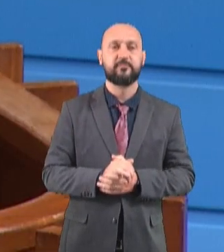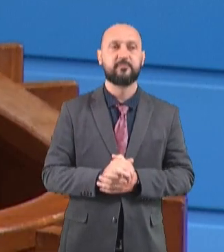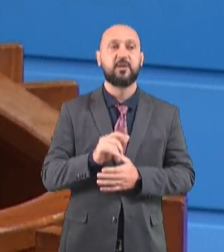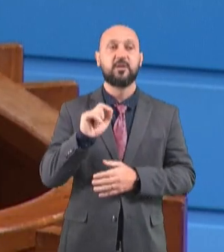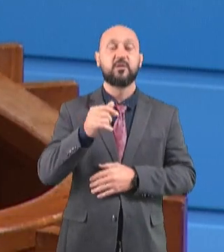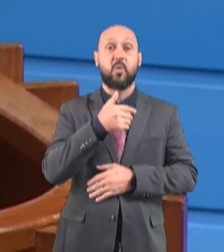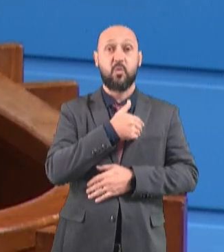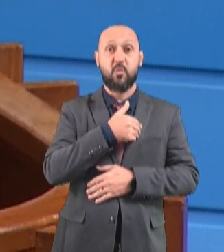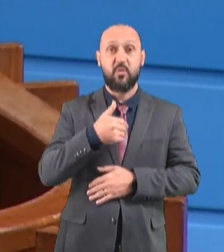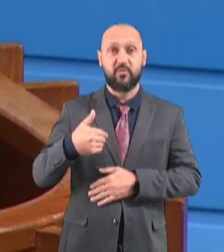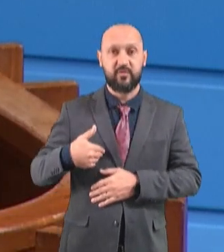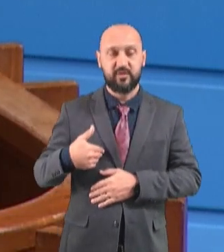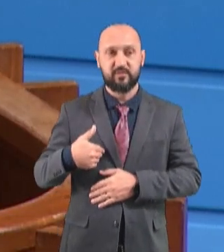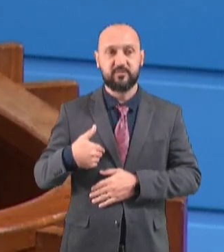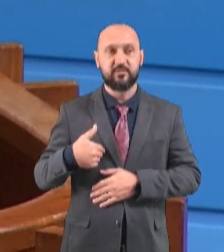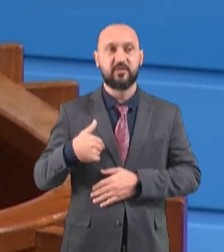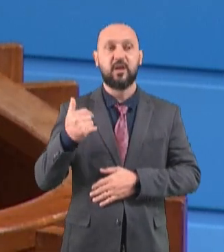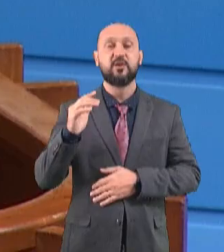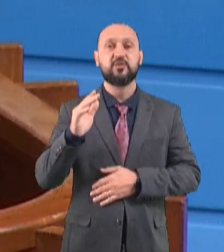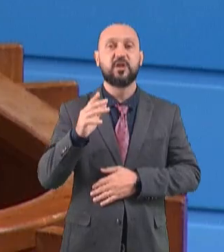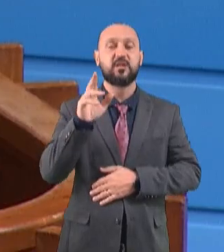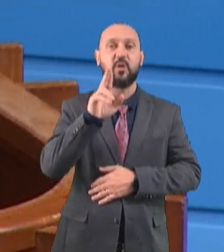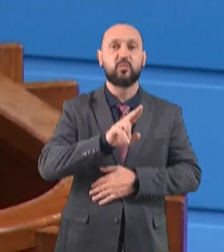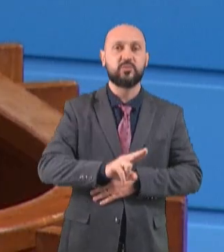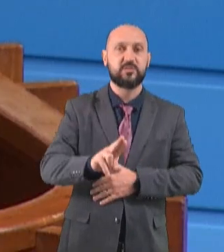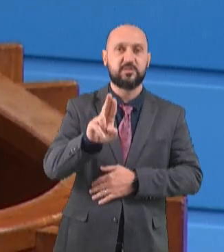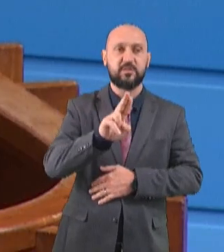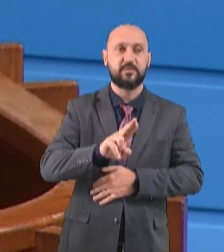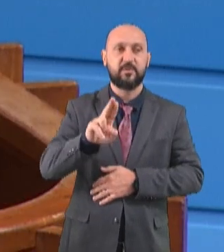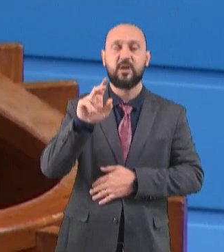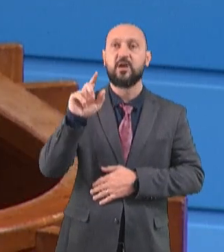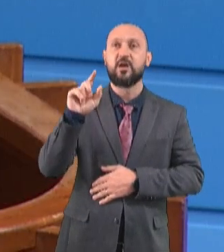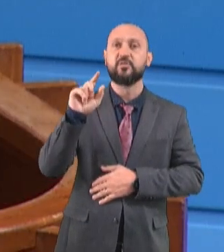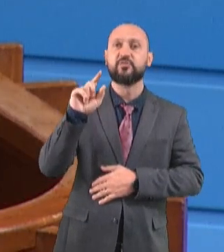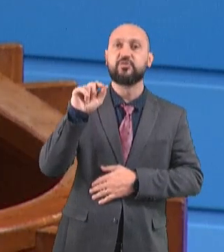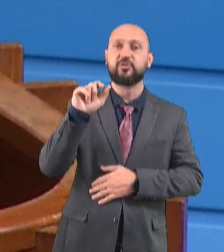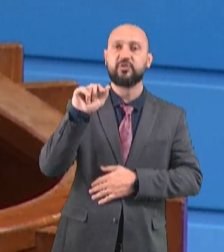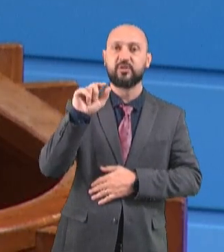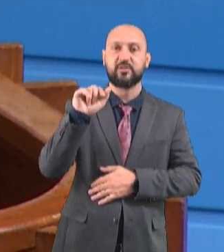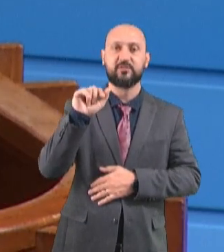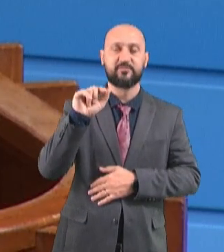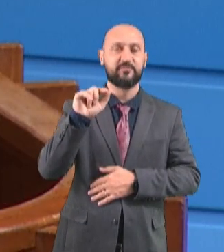Significa que o governo está utilizando verbas